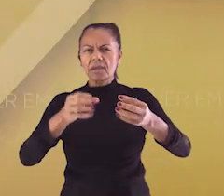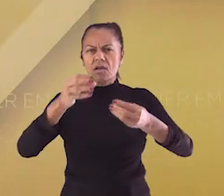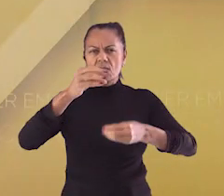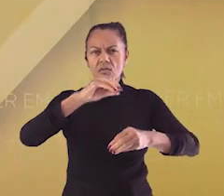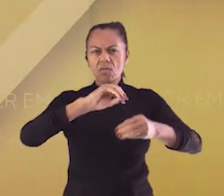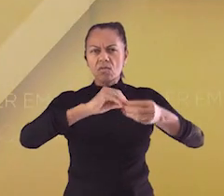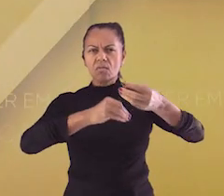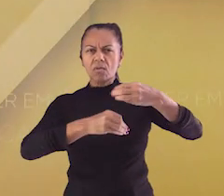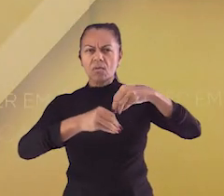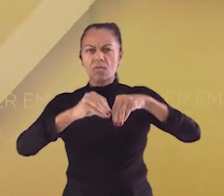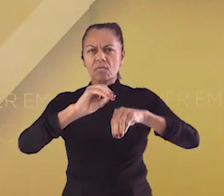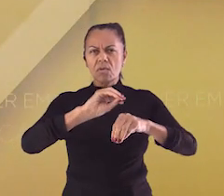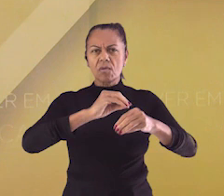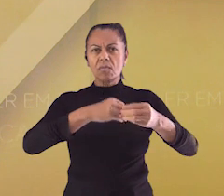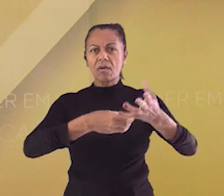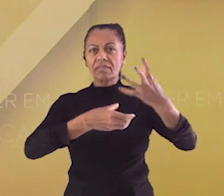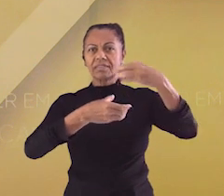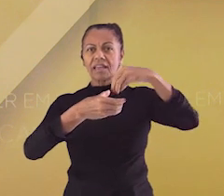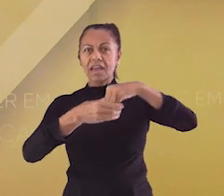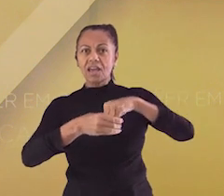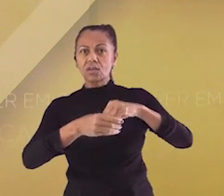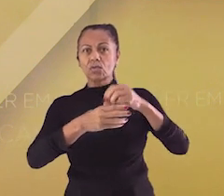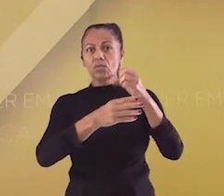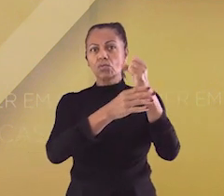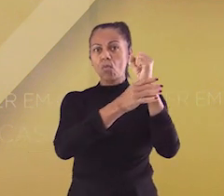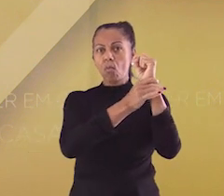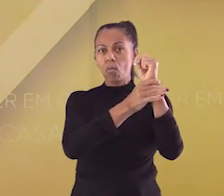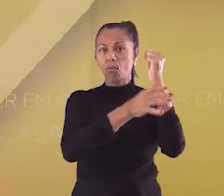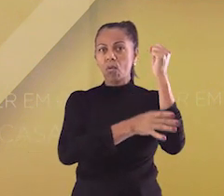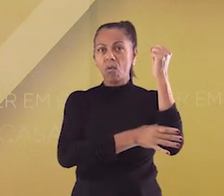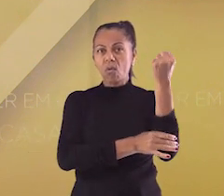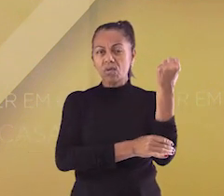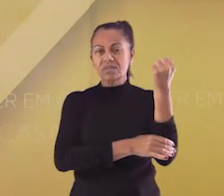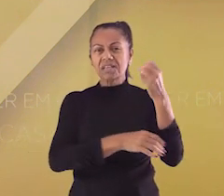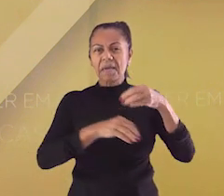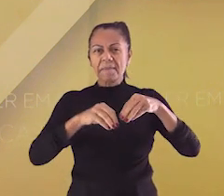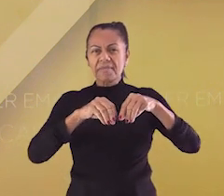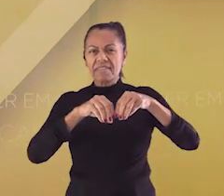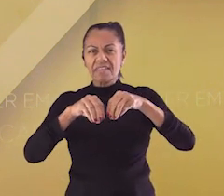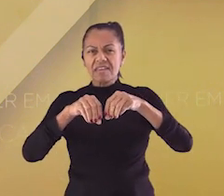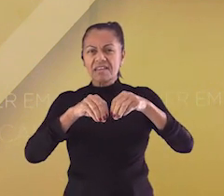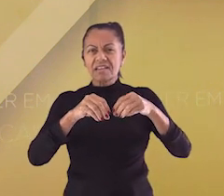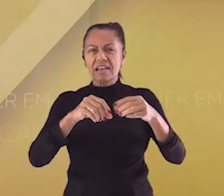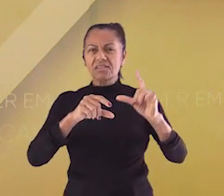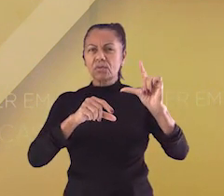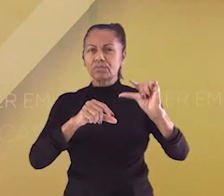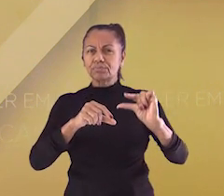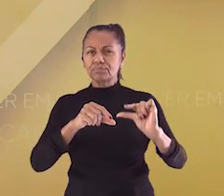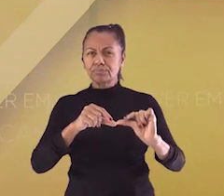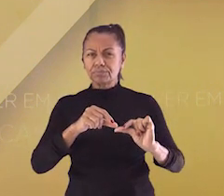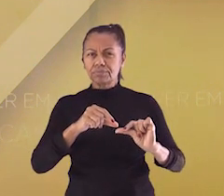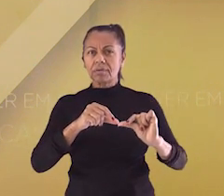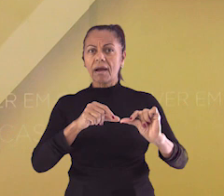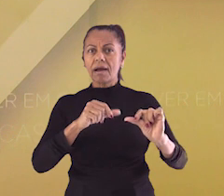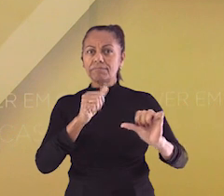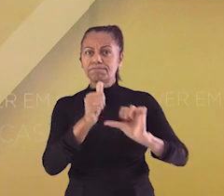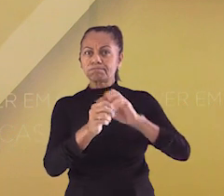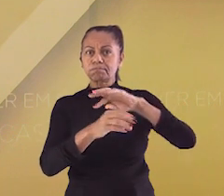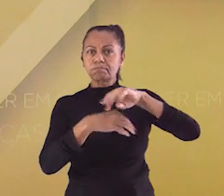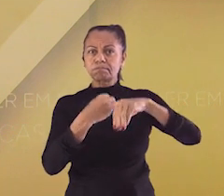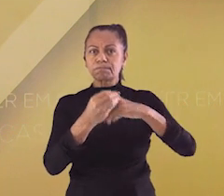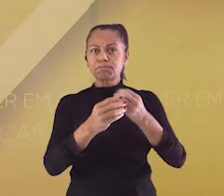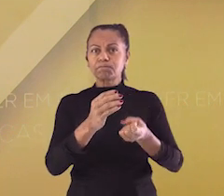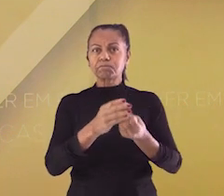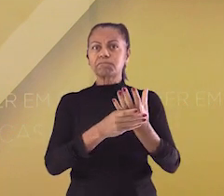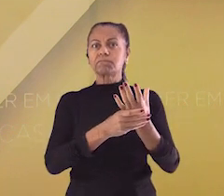Agora vamos ver a evidência de uma transformação química que pode acontecer nos ossos, a desmineralização do osso